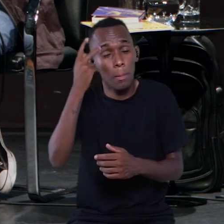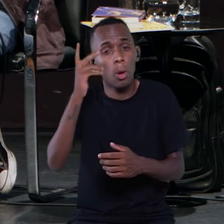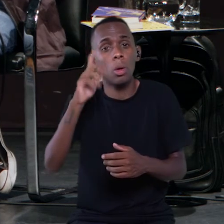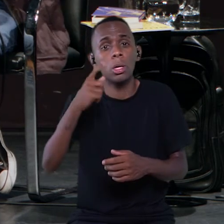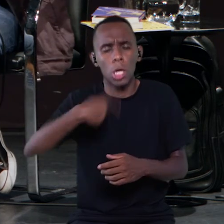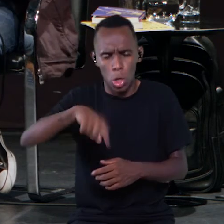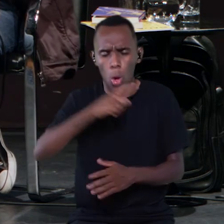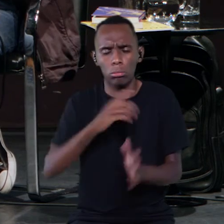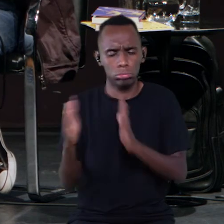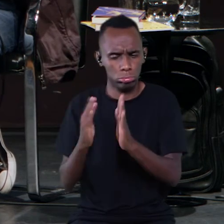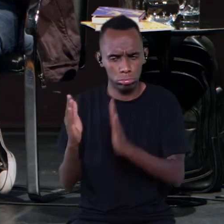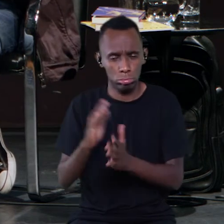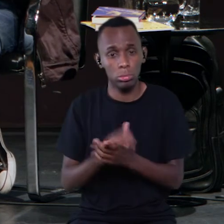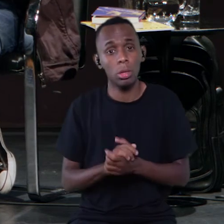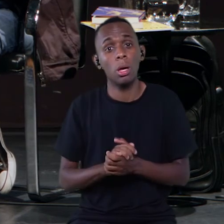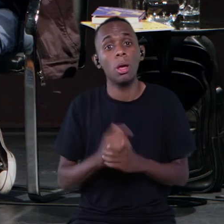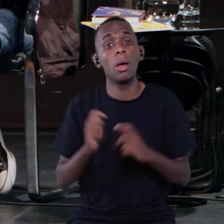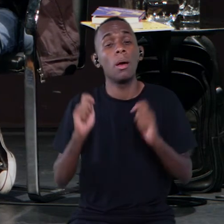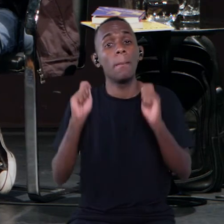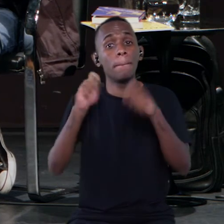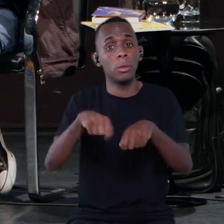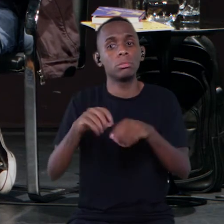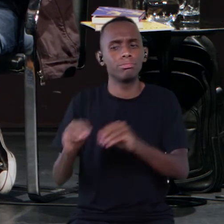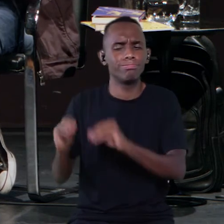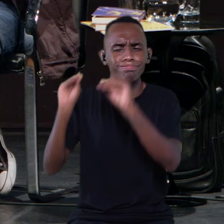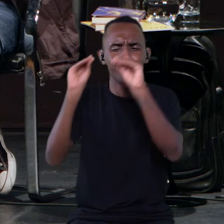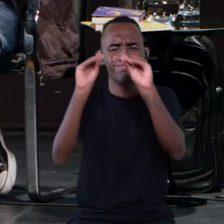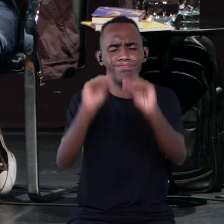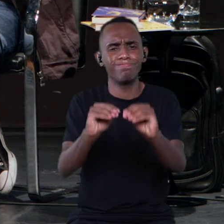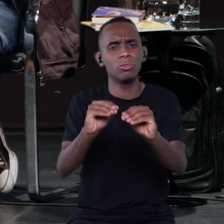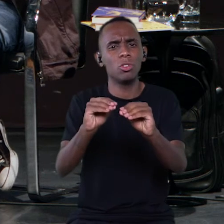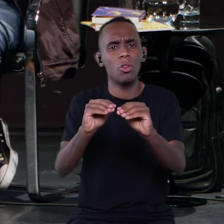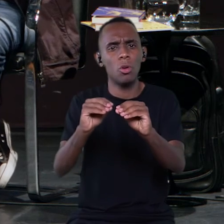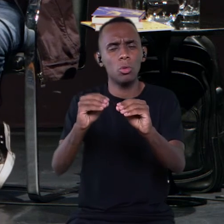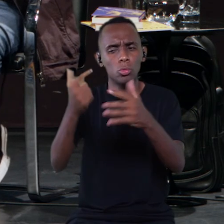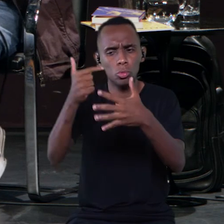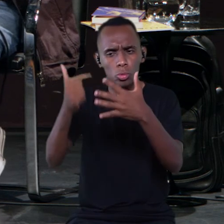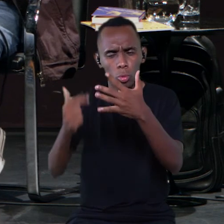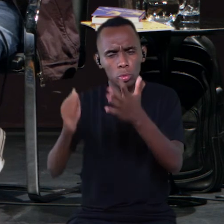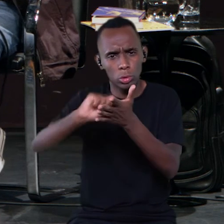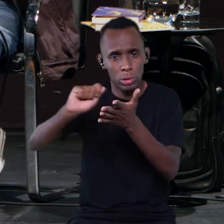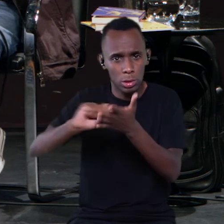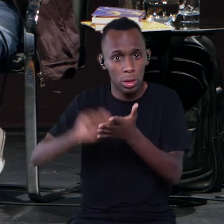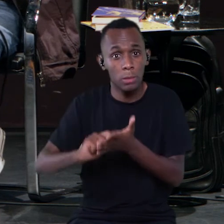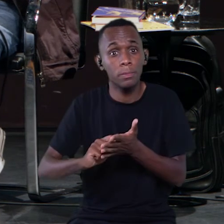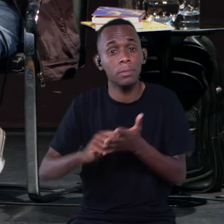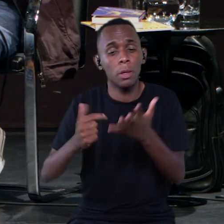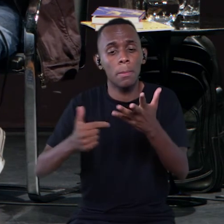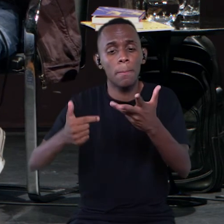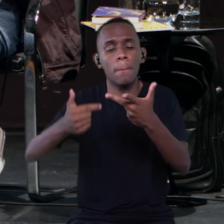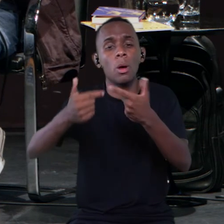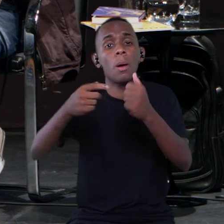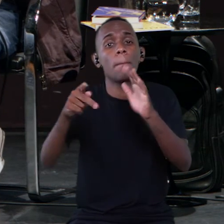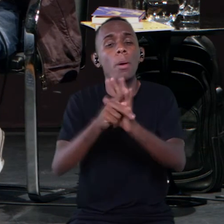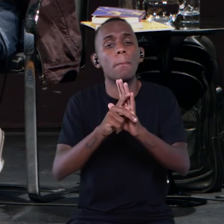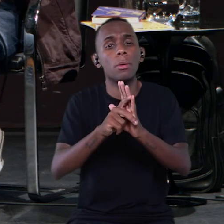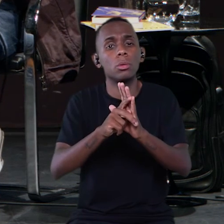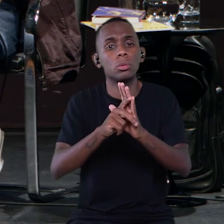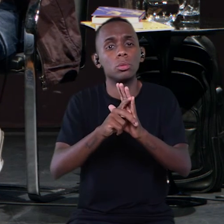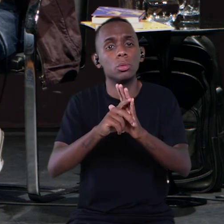é da nossa geração. A obra dele mereceria ser recuperada. E ele tem uma trilogia chamada, simplesmente, No Coração dos